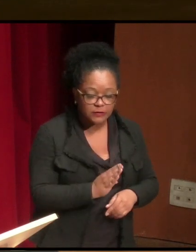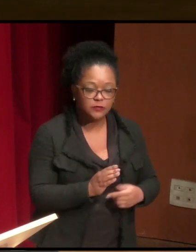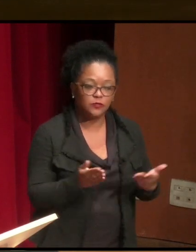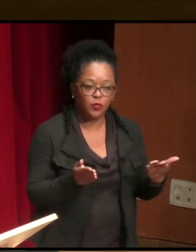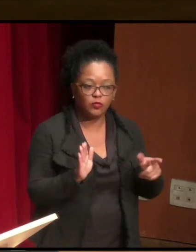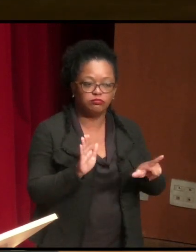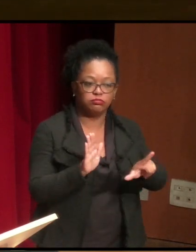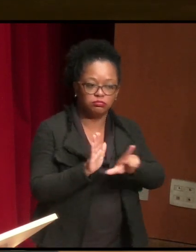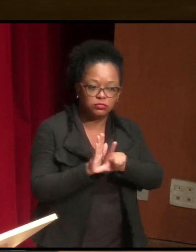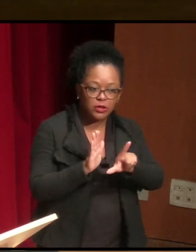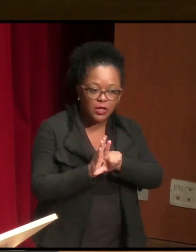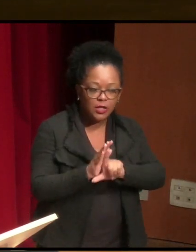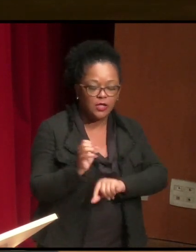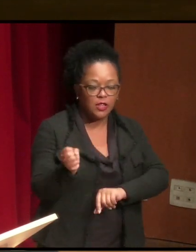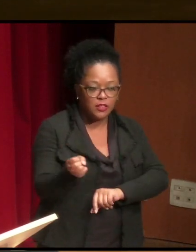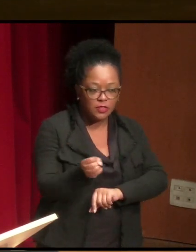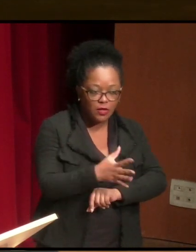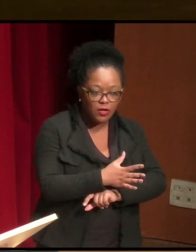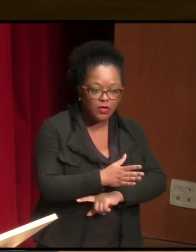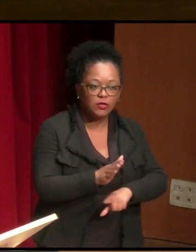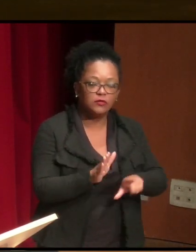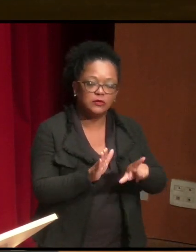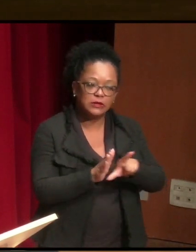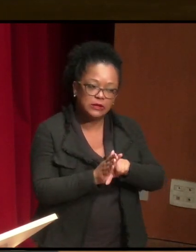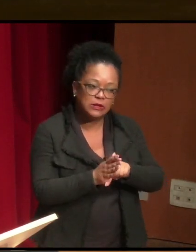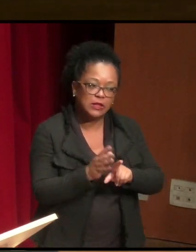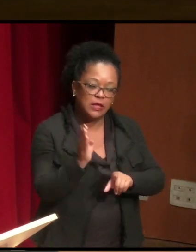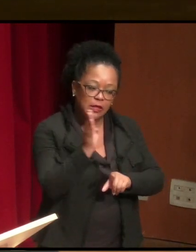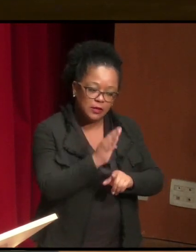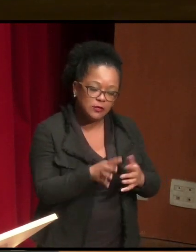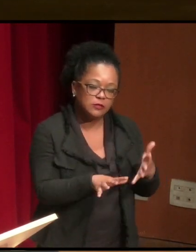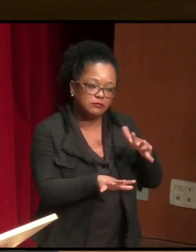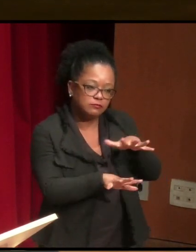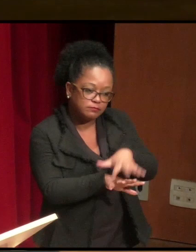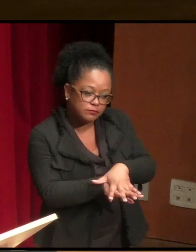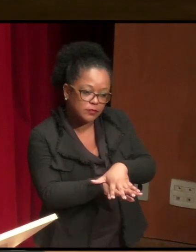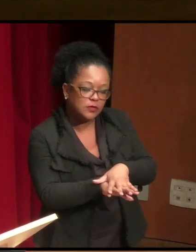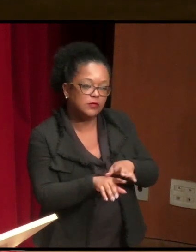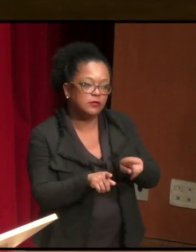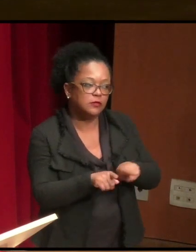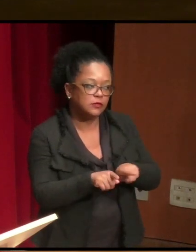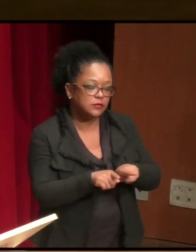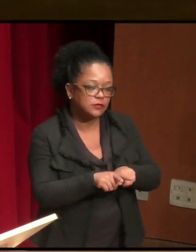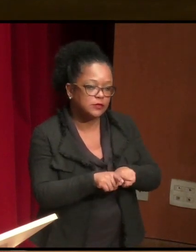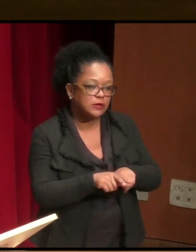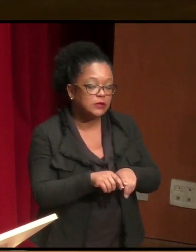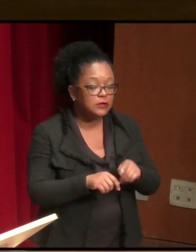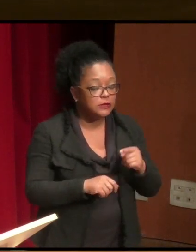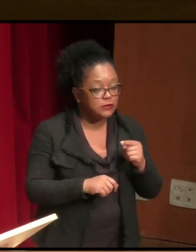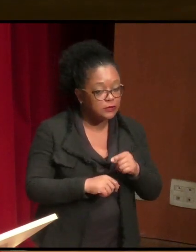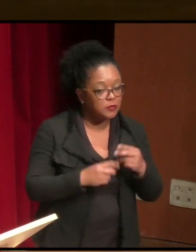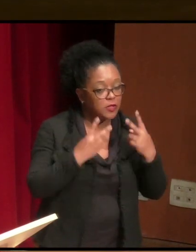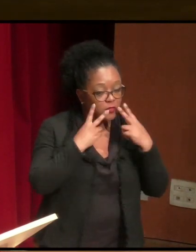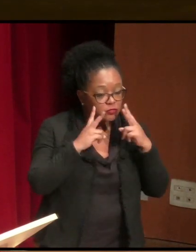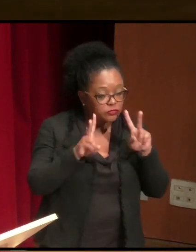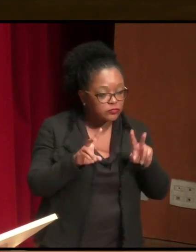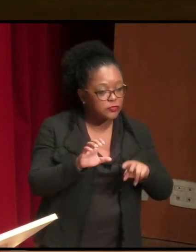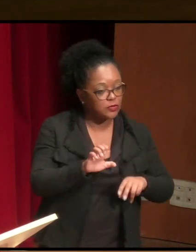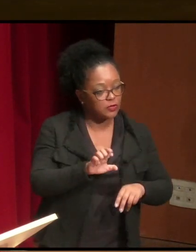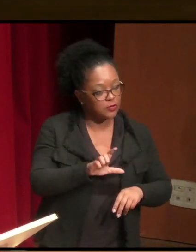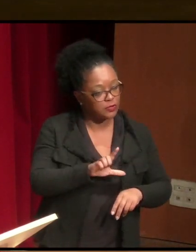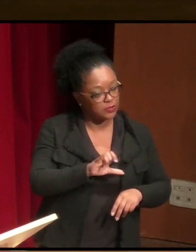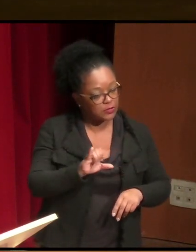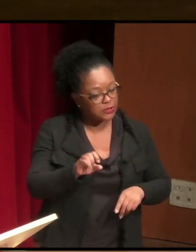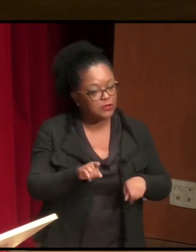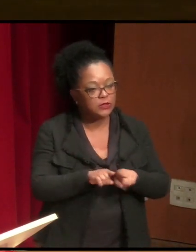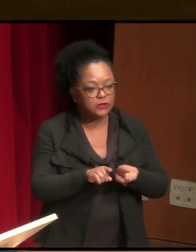temos, né, com a Lei Brasileira de Inclusão, com a Convenção, olha o depoimento da Eni, né, com o trabalho que ela fez lá nos